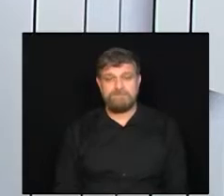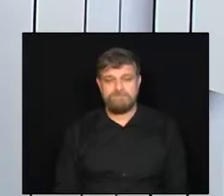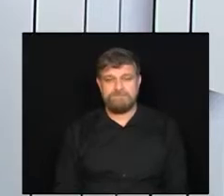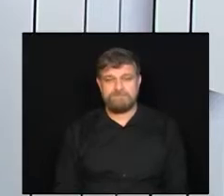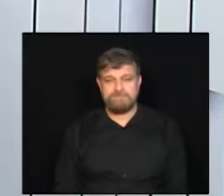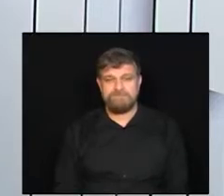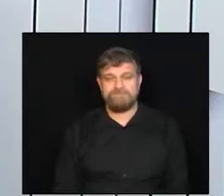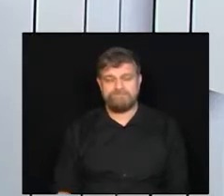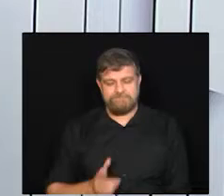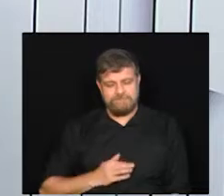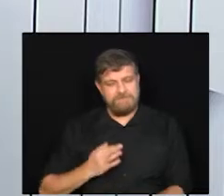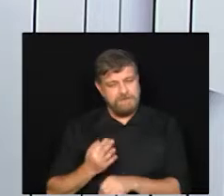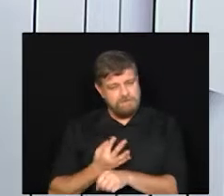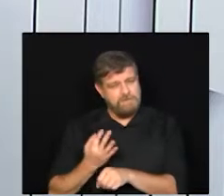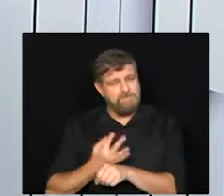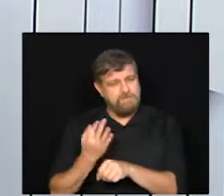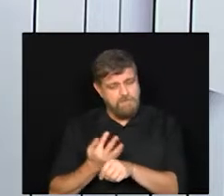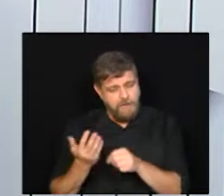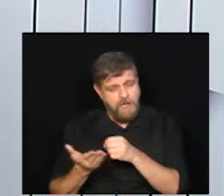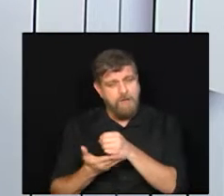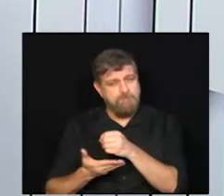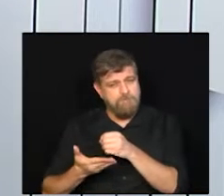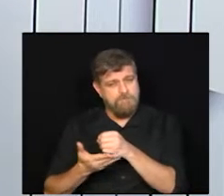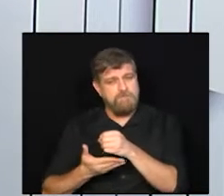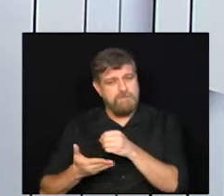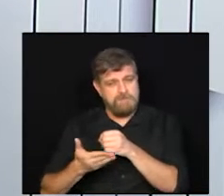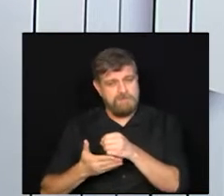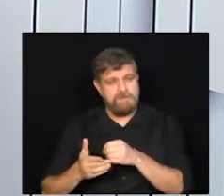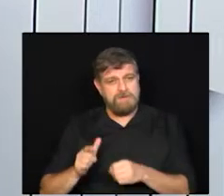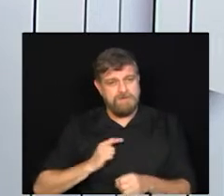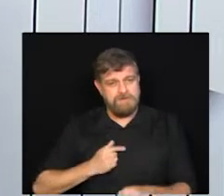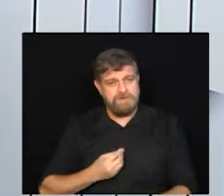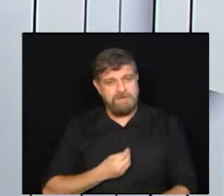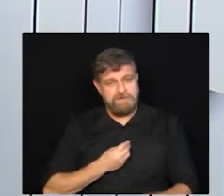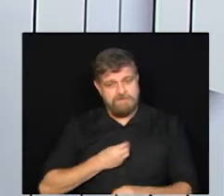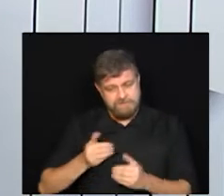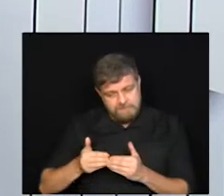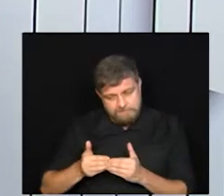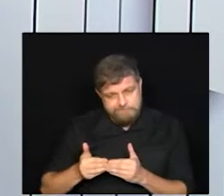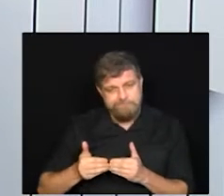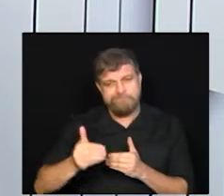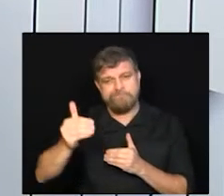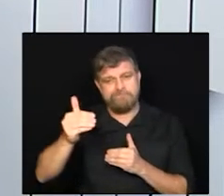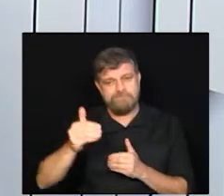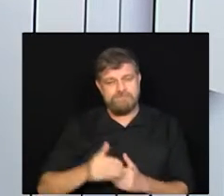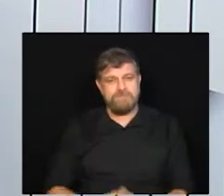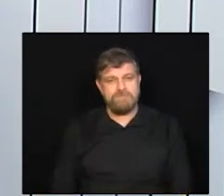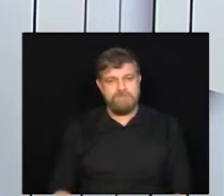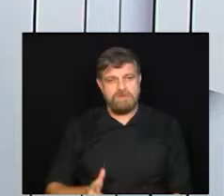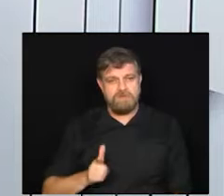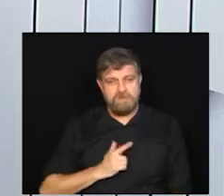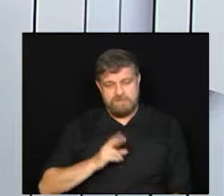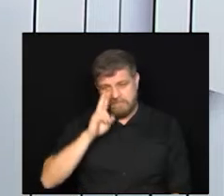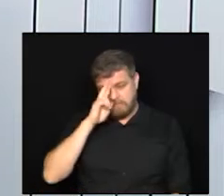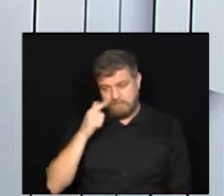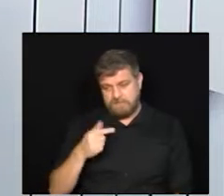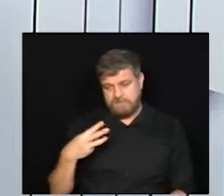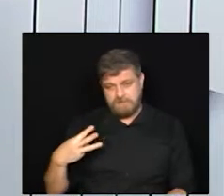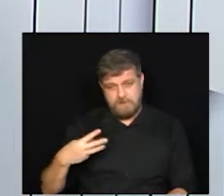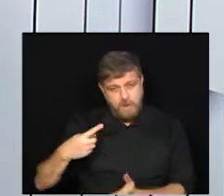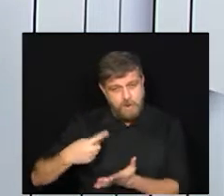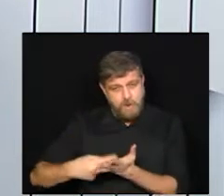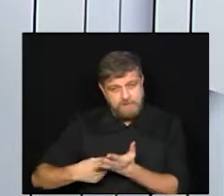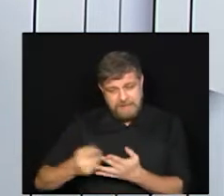E essa dedicação é fundamental para o recomeço destes jovens. 12:23, vamos fazer o